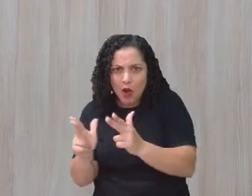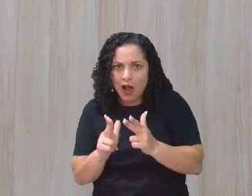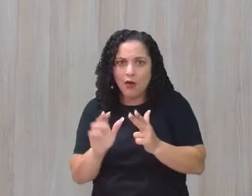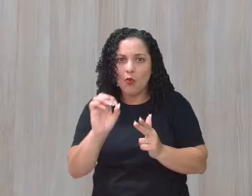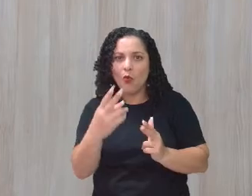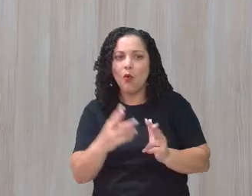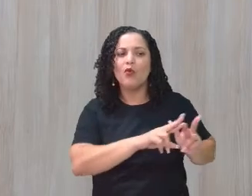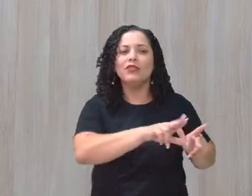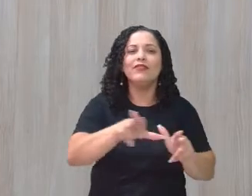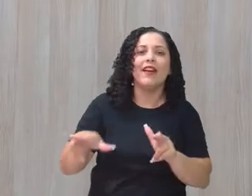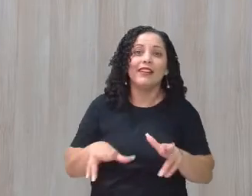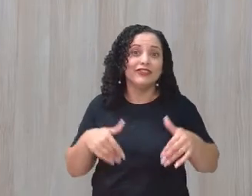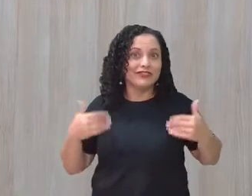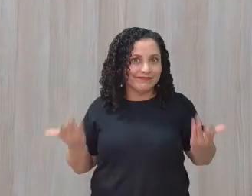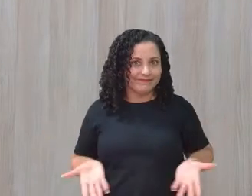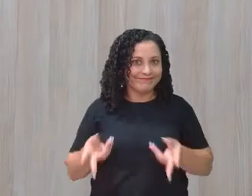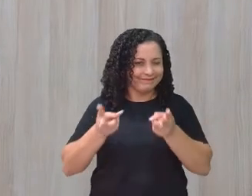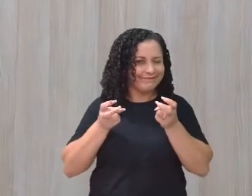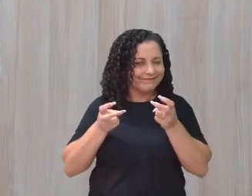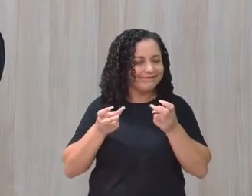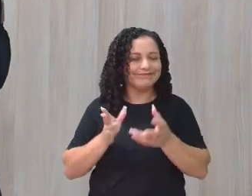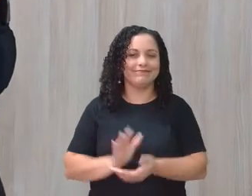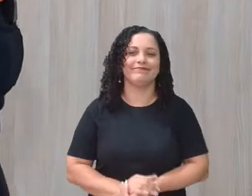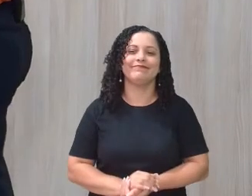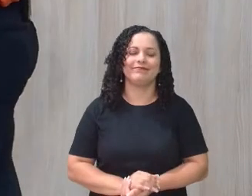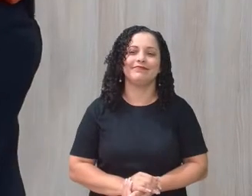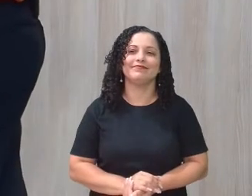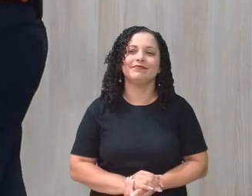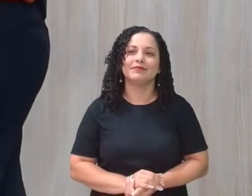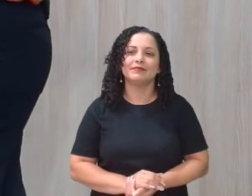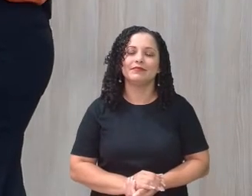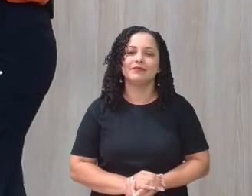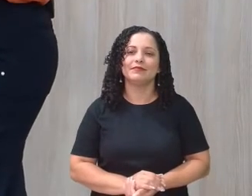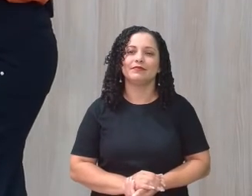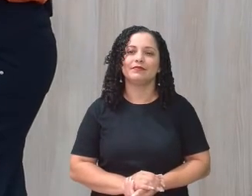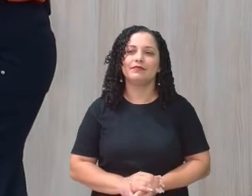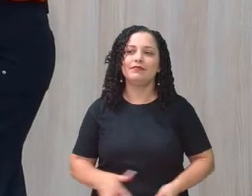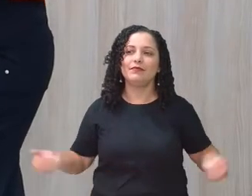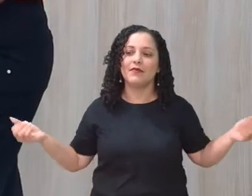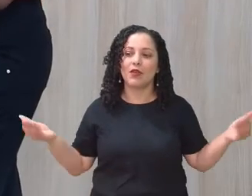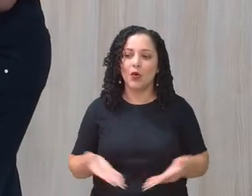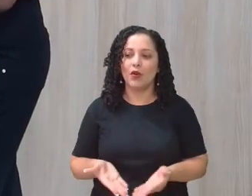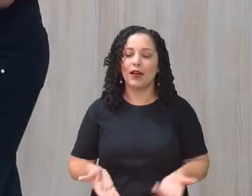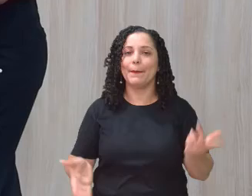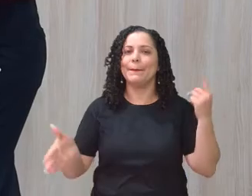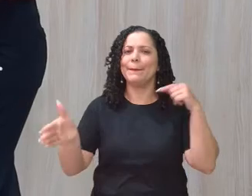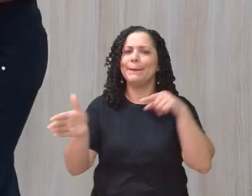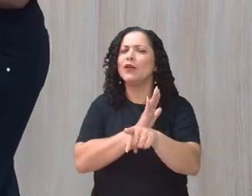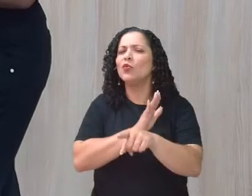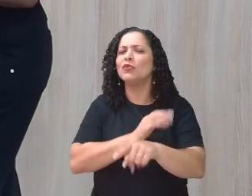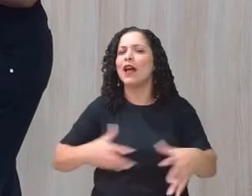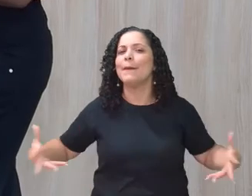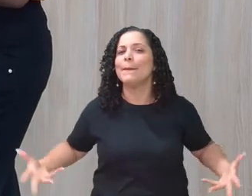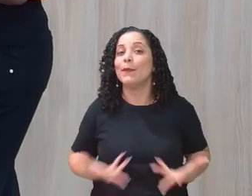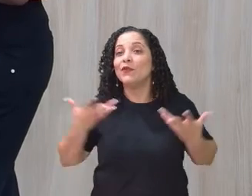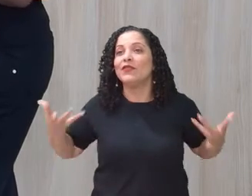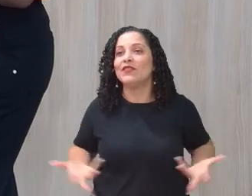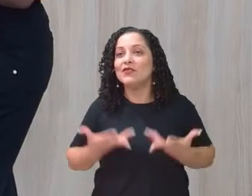perceber essas diferenças, certo? E é justamente essa a pergunta da aula, a pergunta